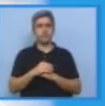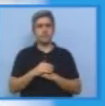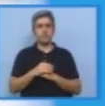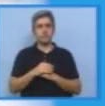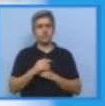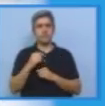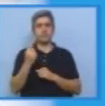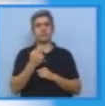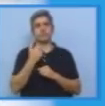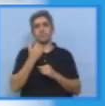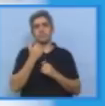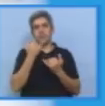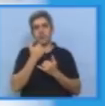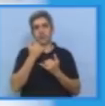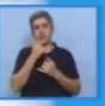Riram-se dele.